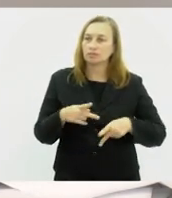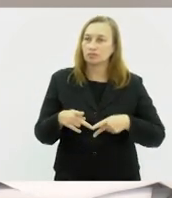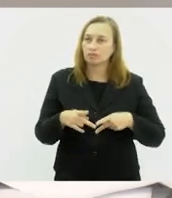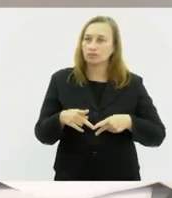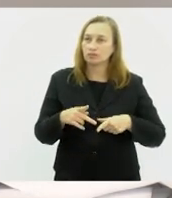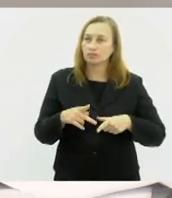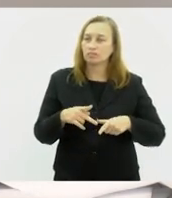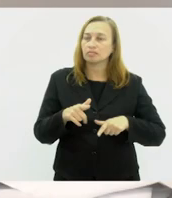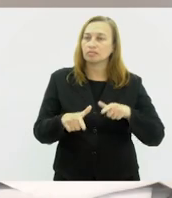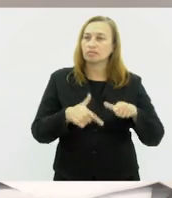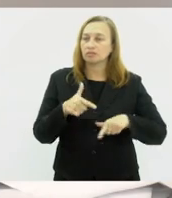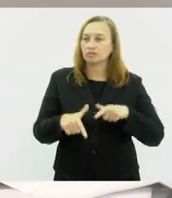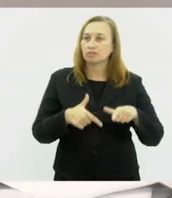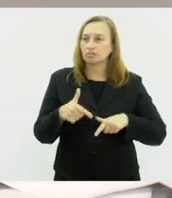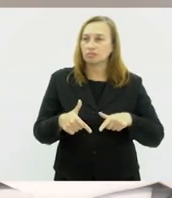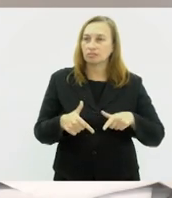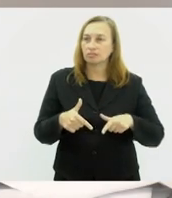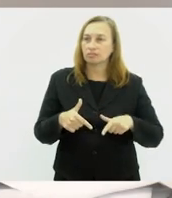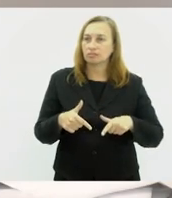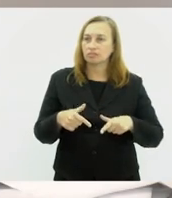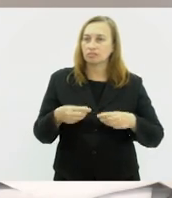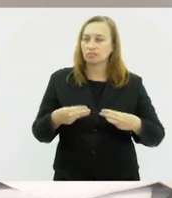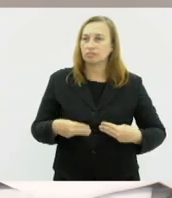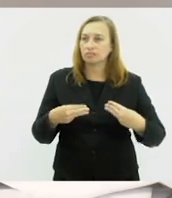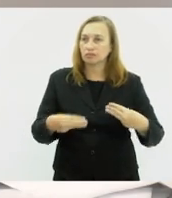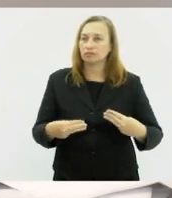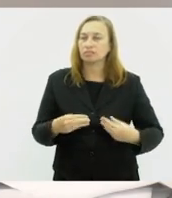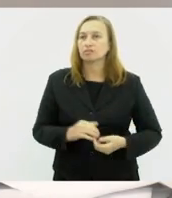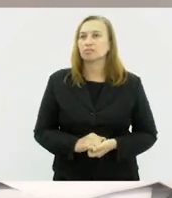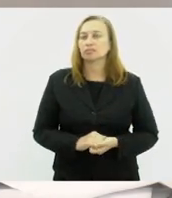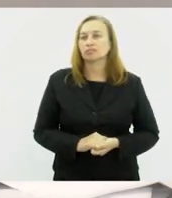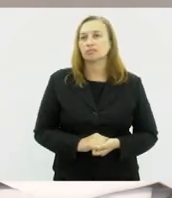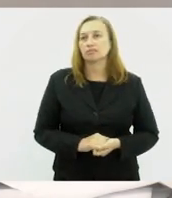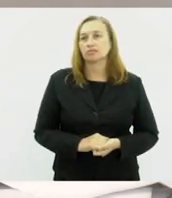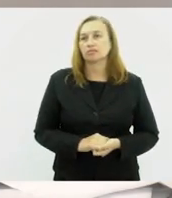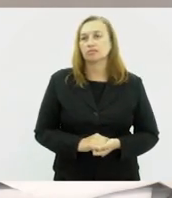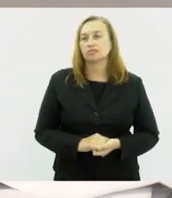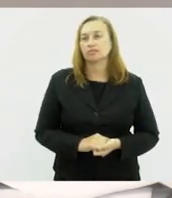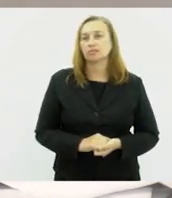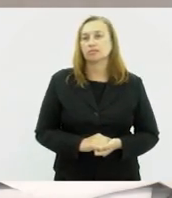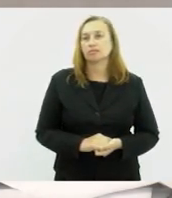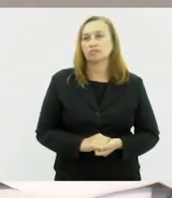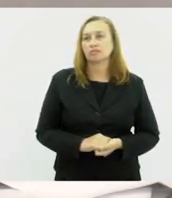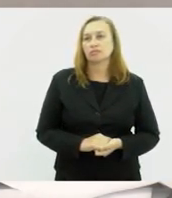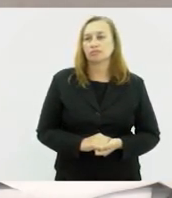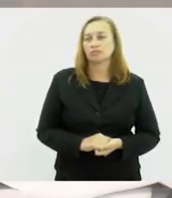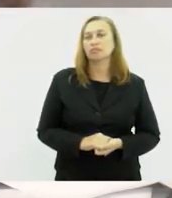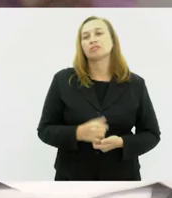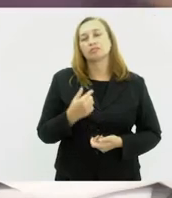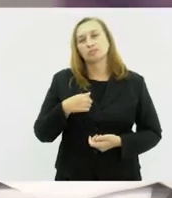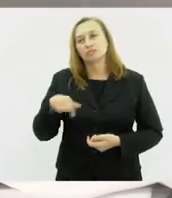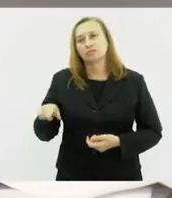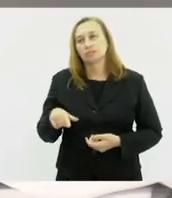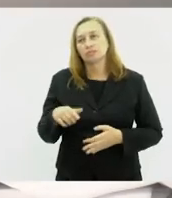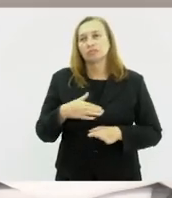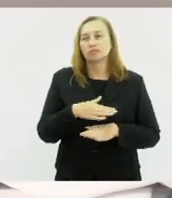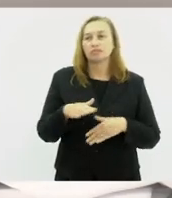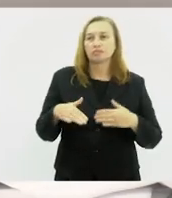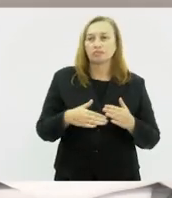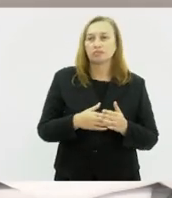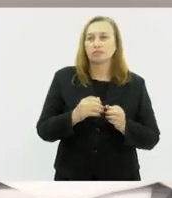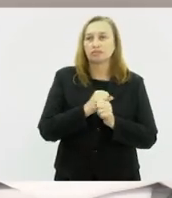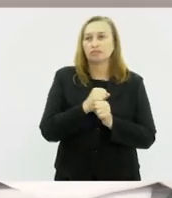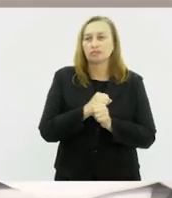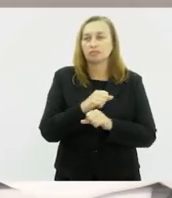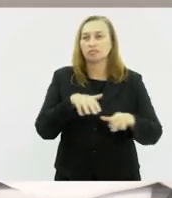a metade o desmatamento da Amazônia Mas isso não era relevante relevante era eu ter participado como eu participei todos os anos